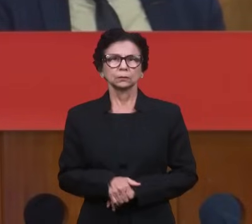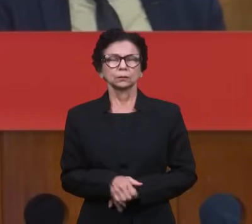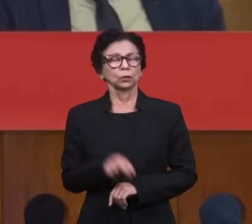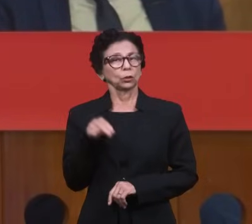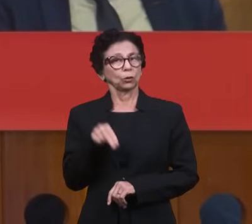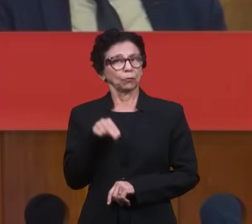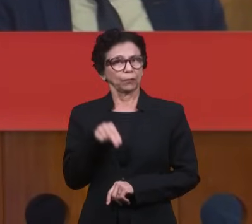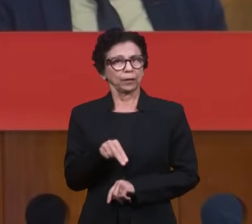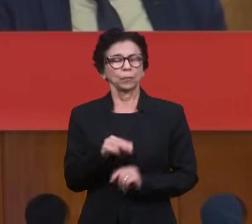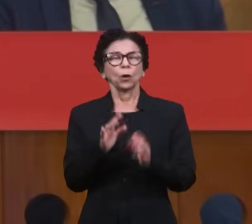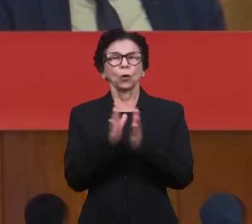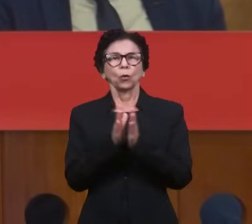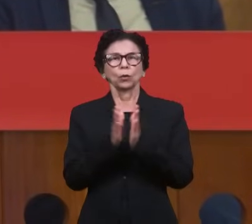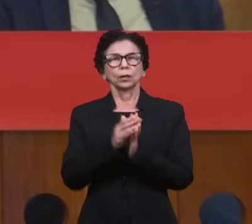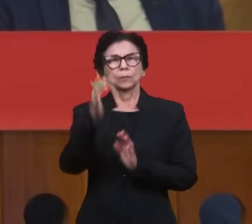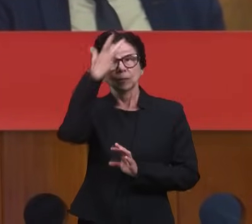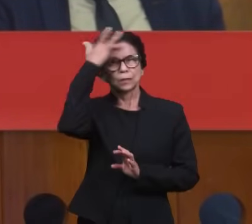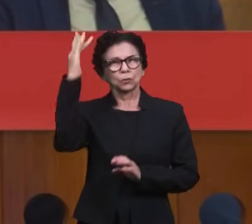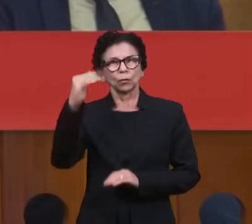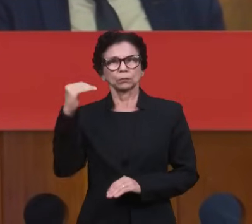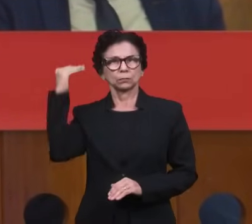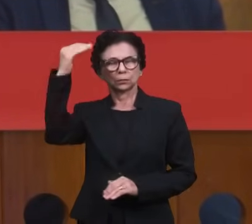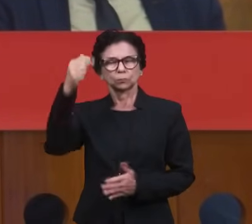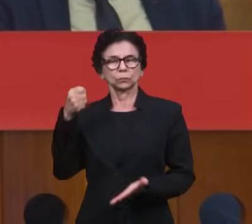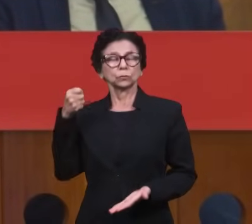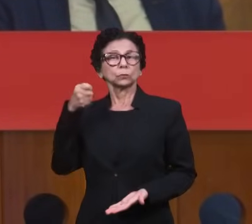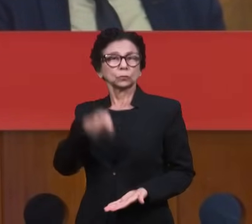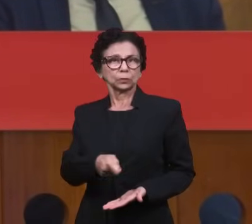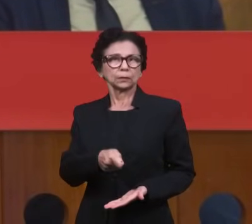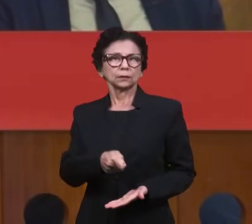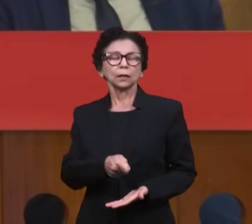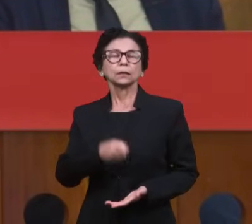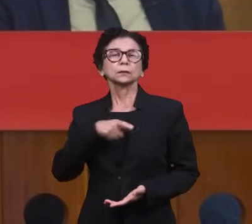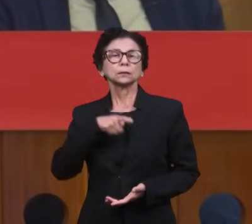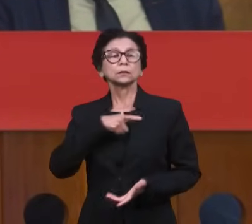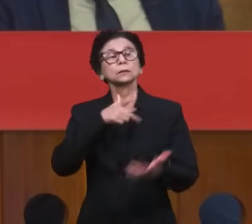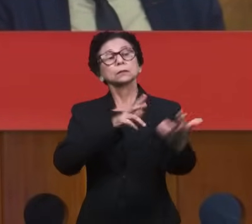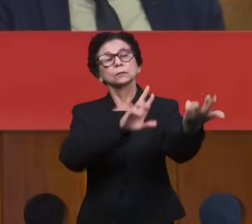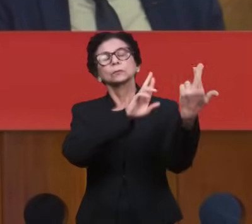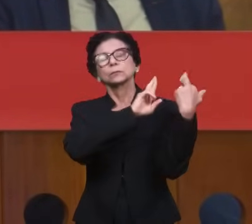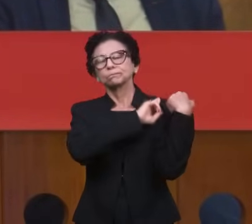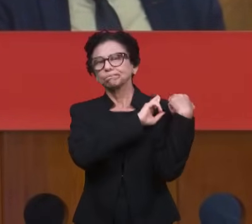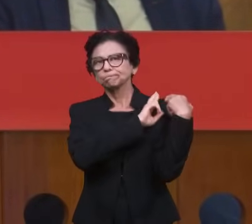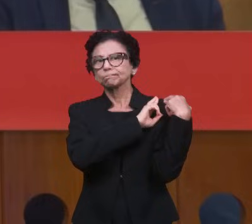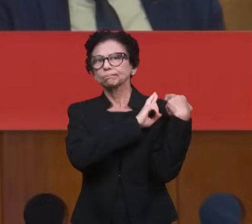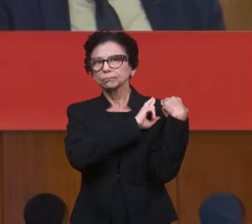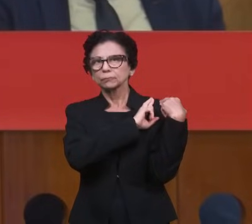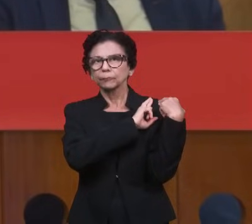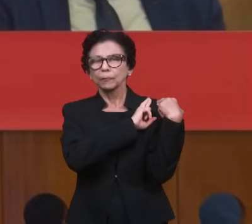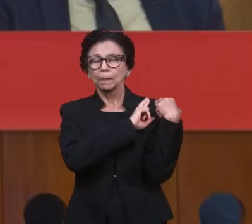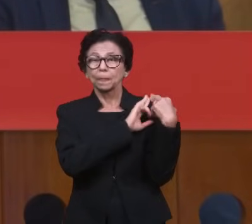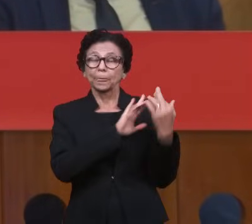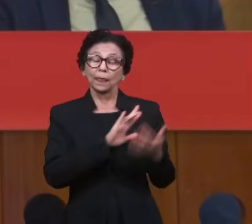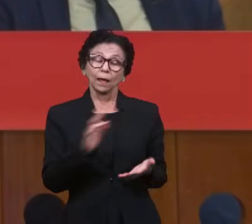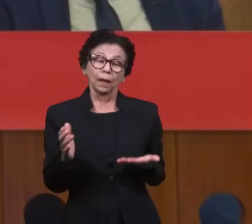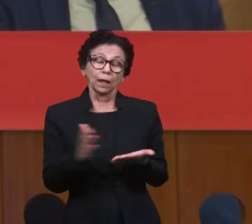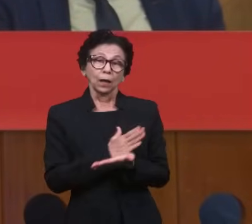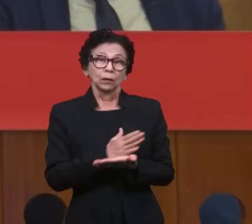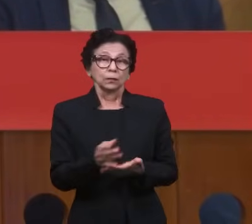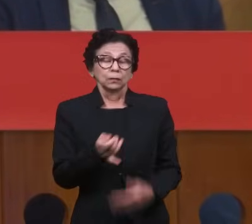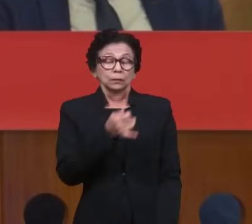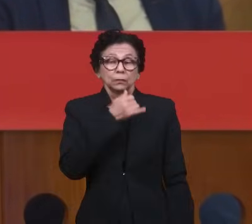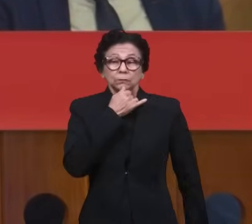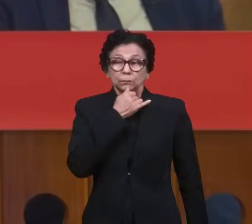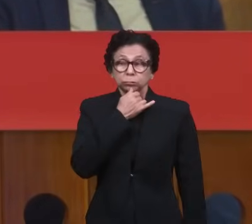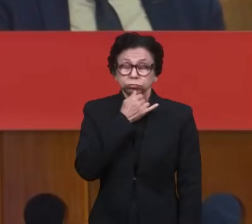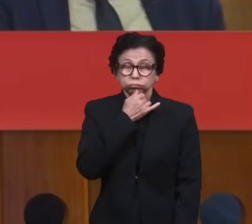Pode ser A, pode ser B, pode ser C, porque eles têm uma responsabilidade. E é para desanimar, alguns desanimam no meio, mas